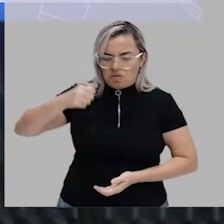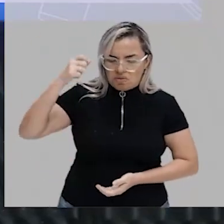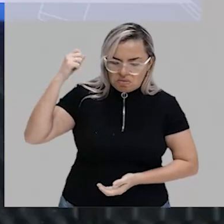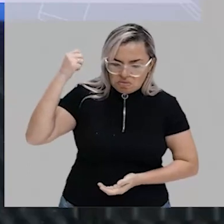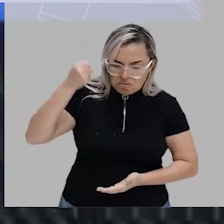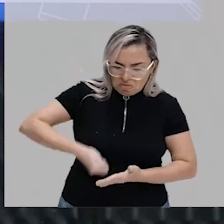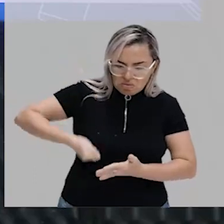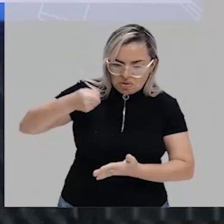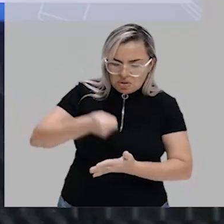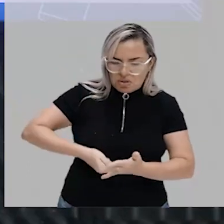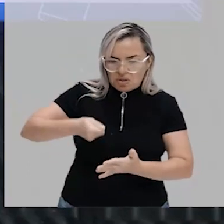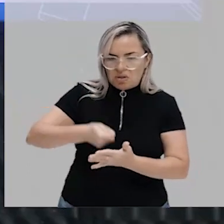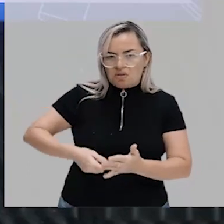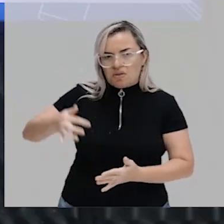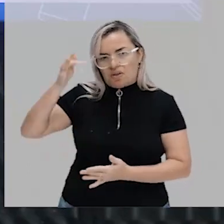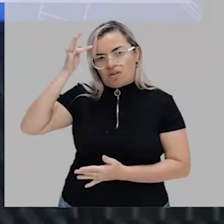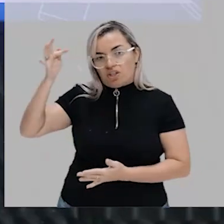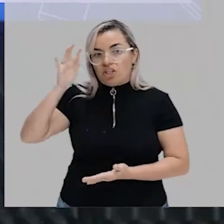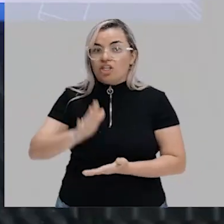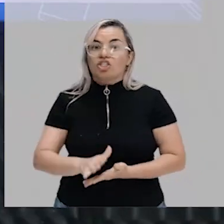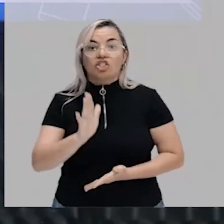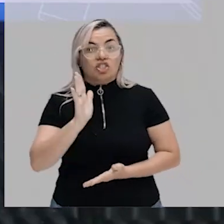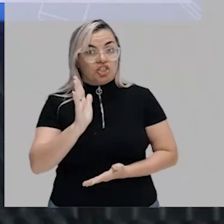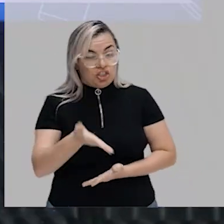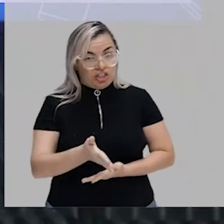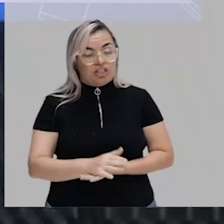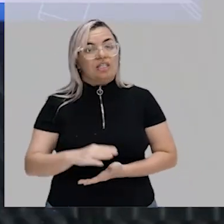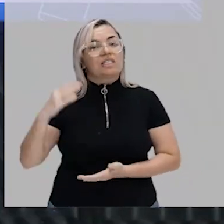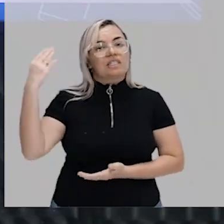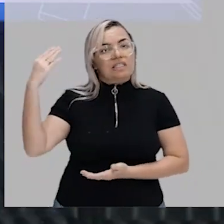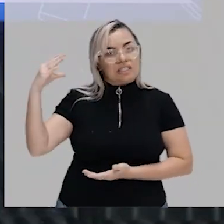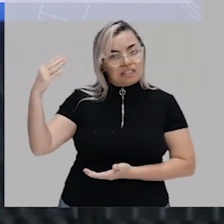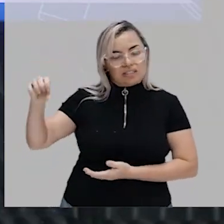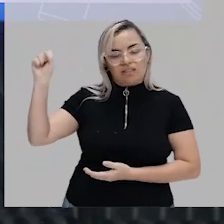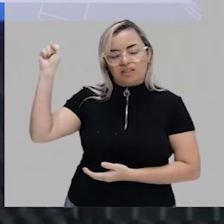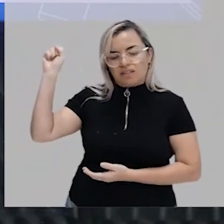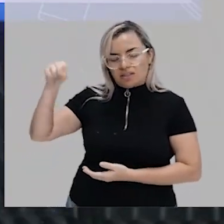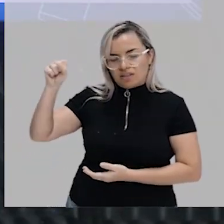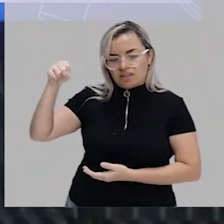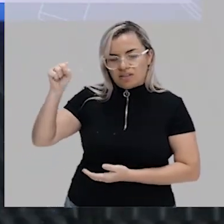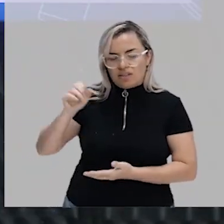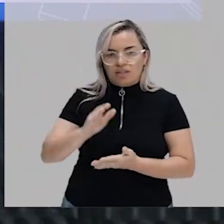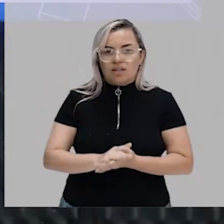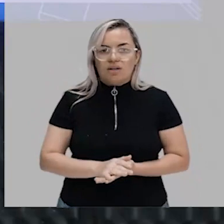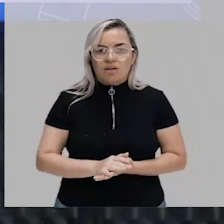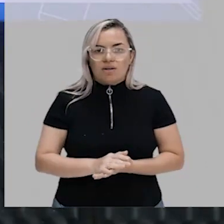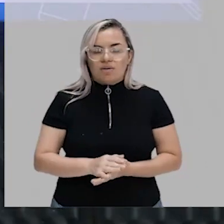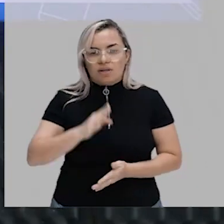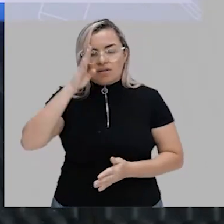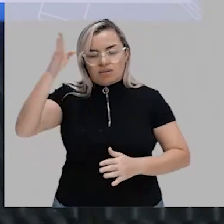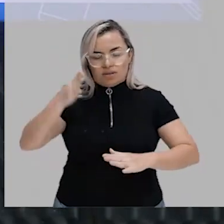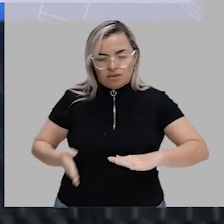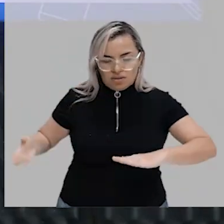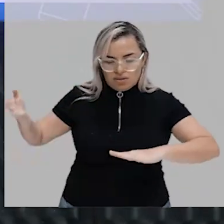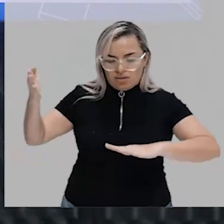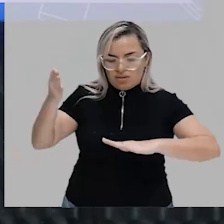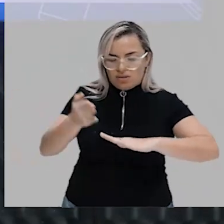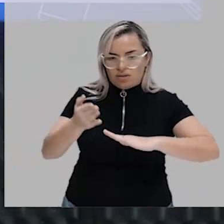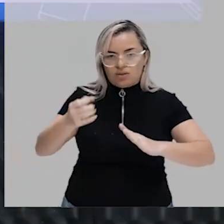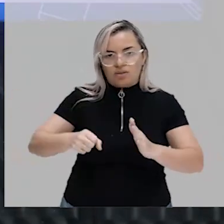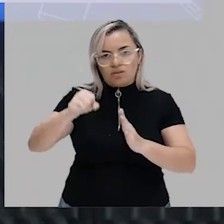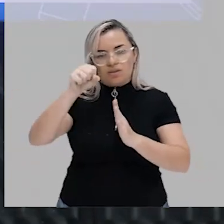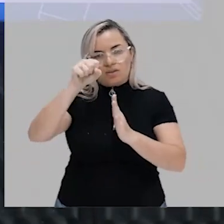a partir da modernidade, na ciência do século XVI, XVII até os dias de hoje. Essa ciência